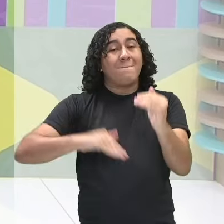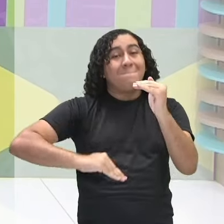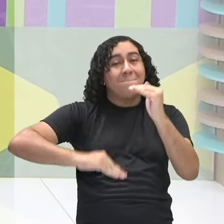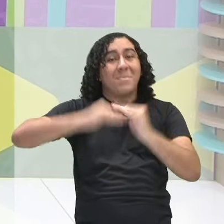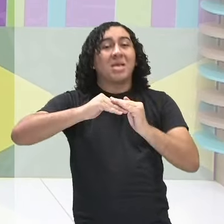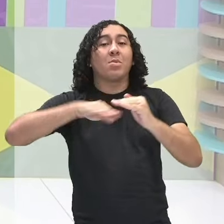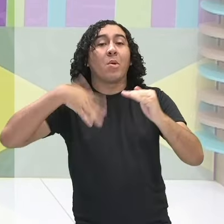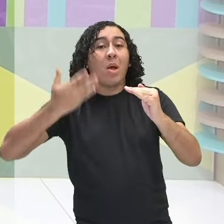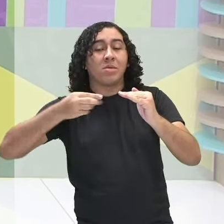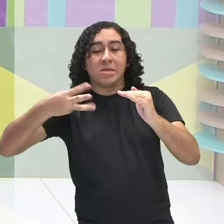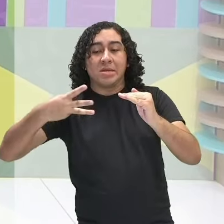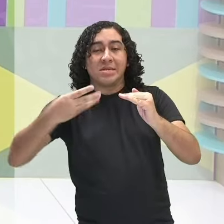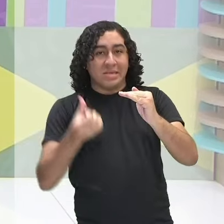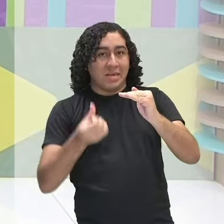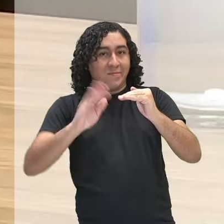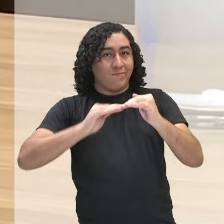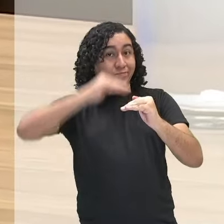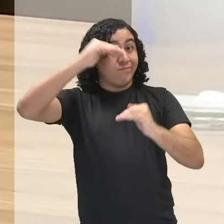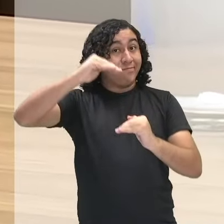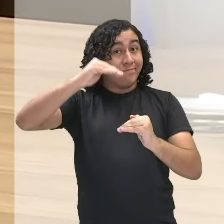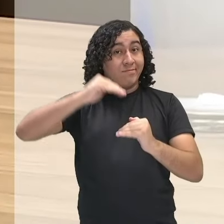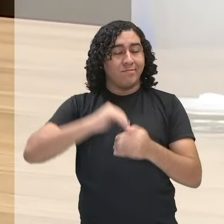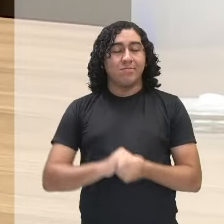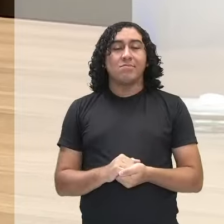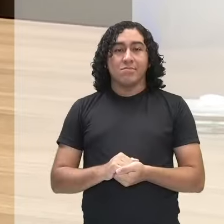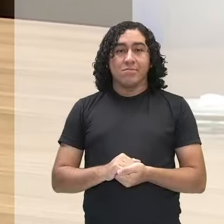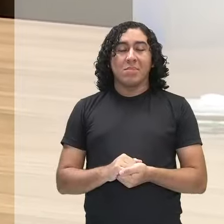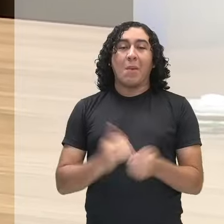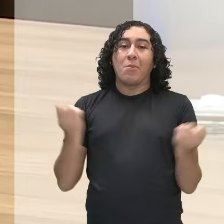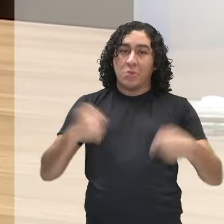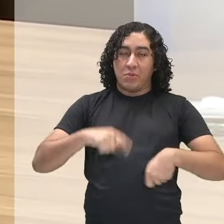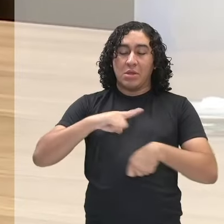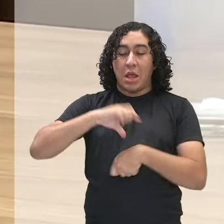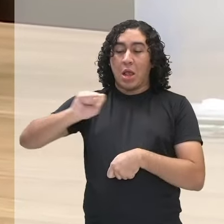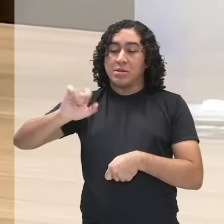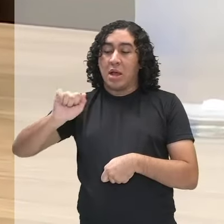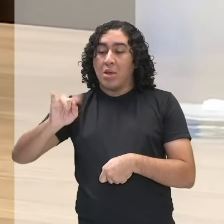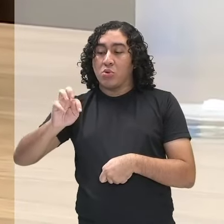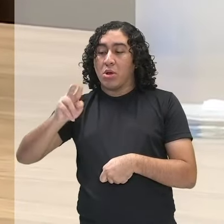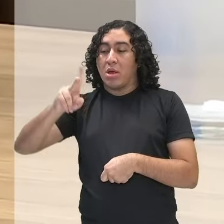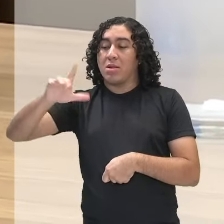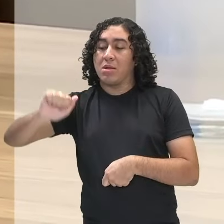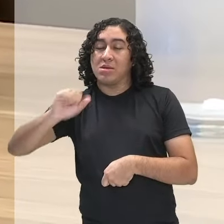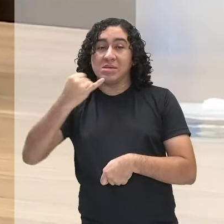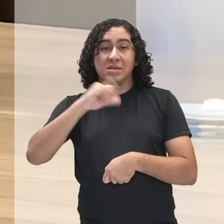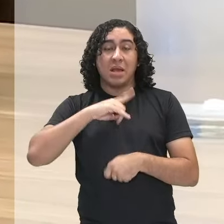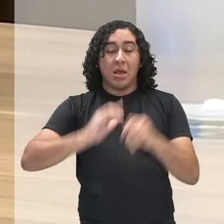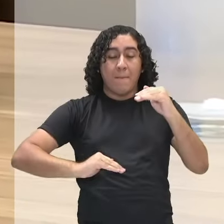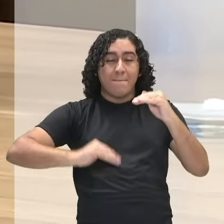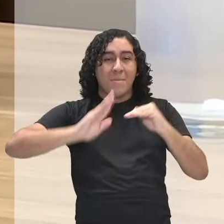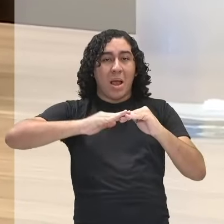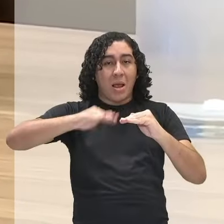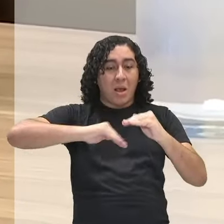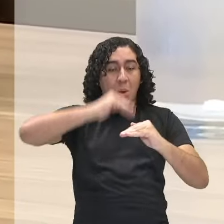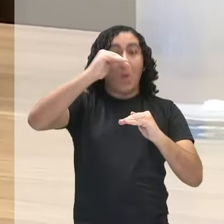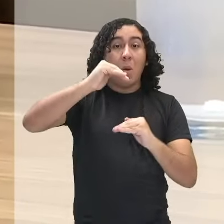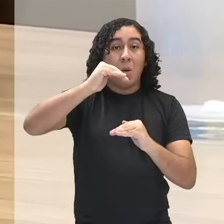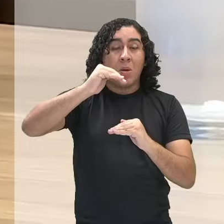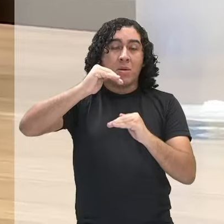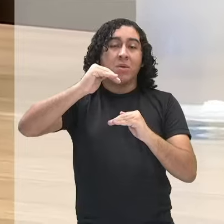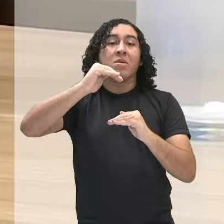permitida? 36 gramas para ser uma solução saturada. Se a quantidade de soluto dissolvido for maior do que a